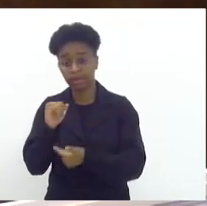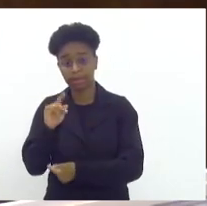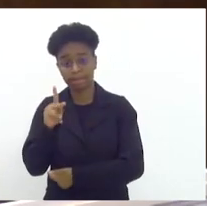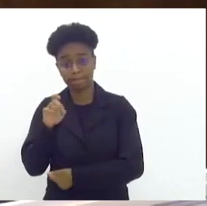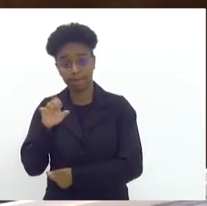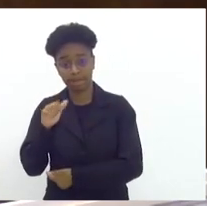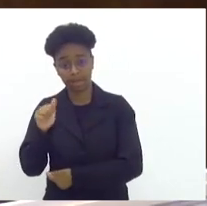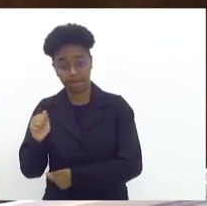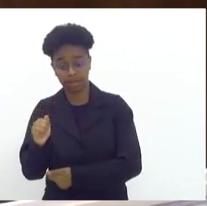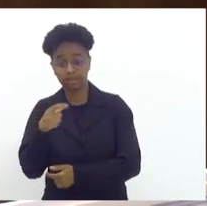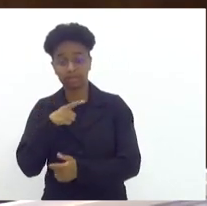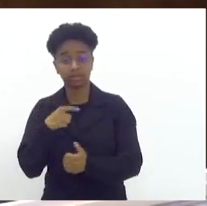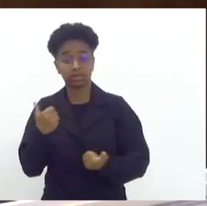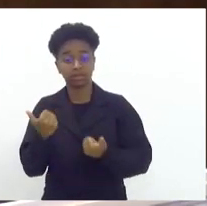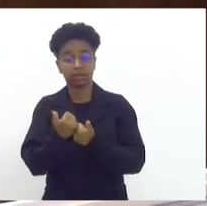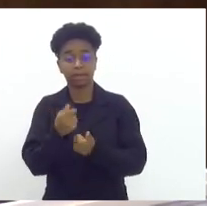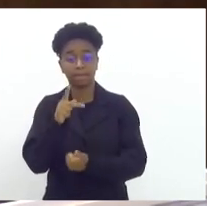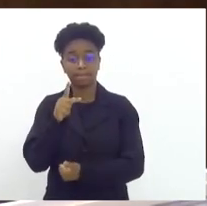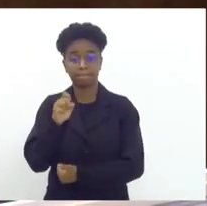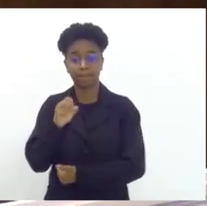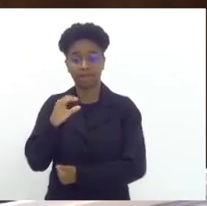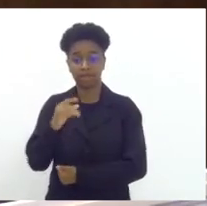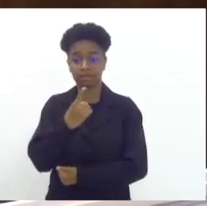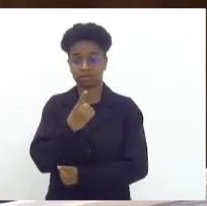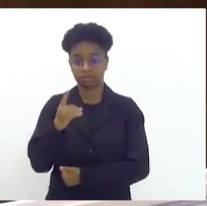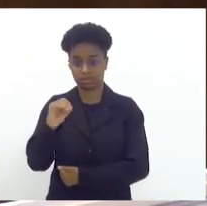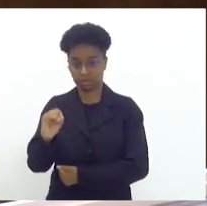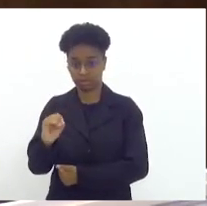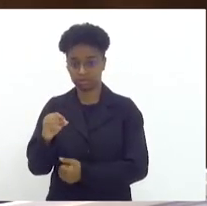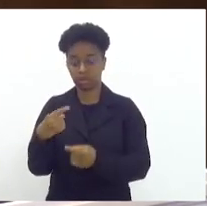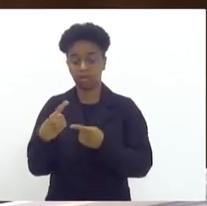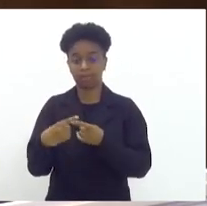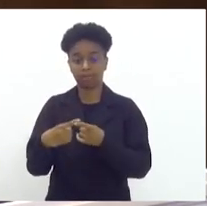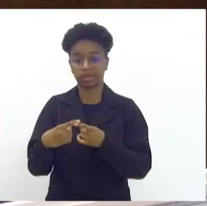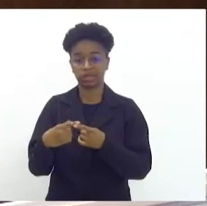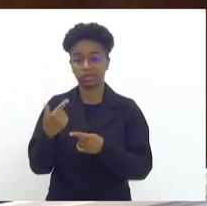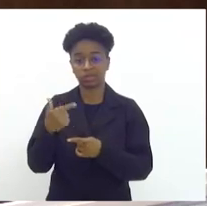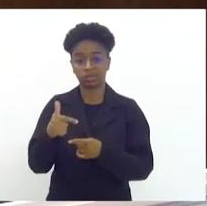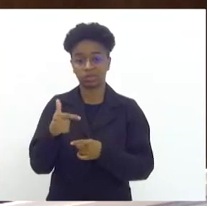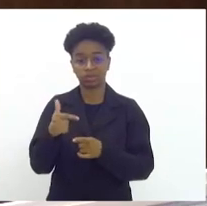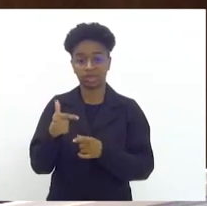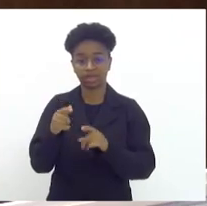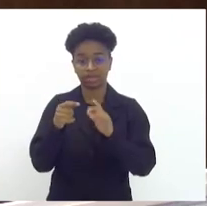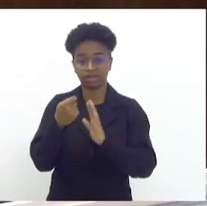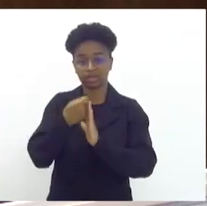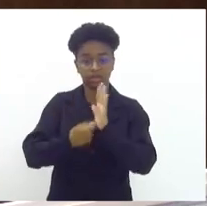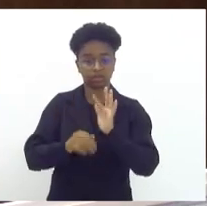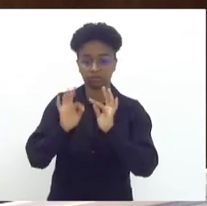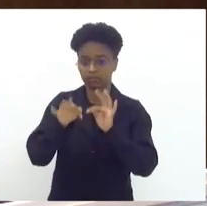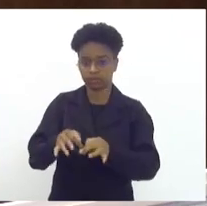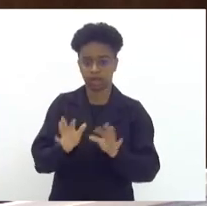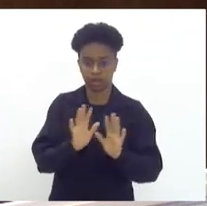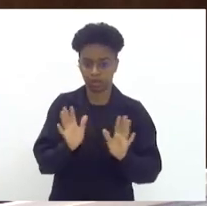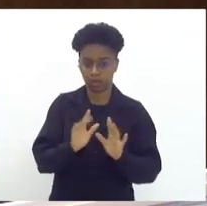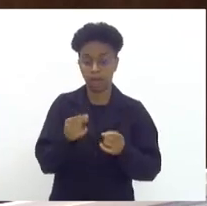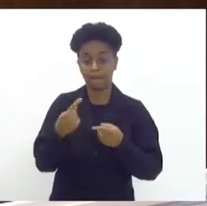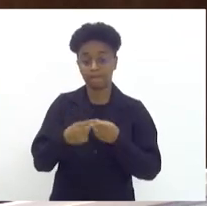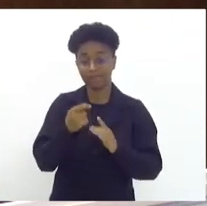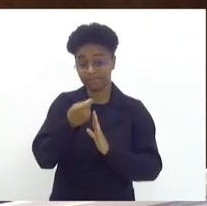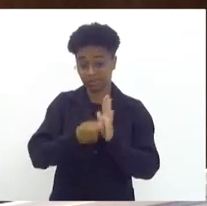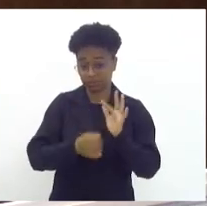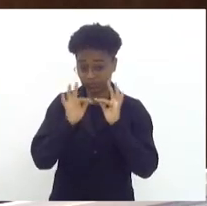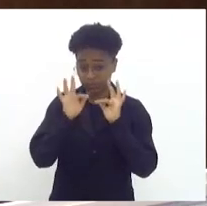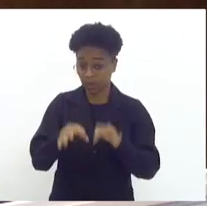mais respaldado na PEC 110 ele não tem pé não trabalhou em cima desse texto final aliás texto final